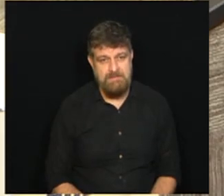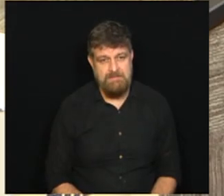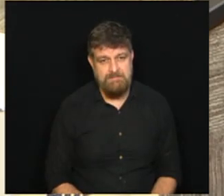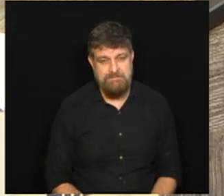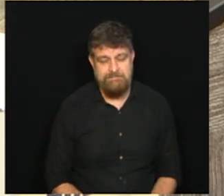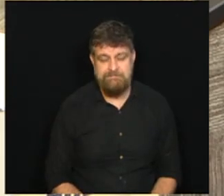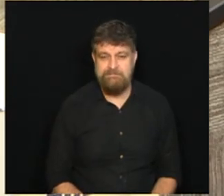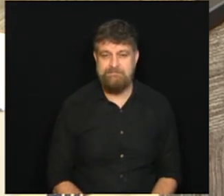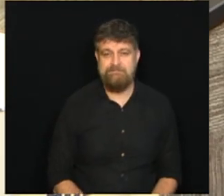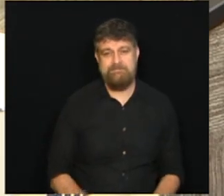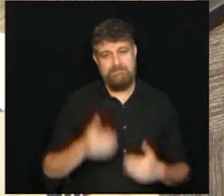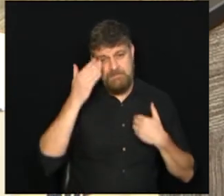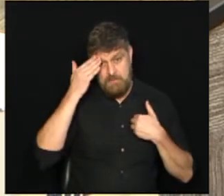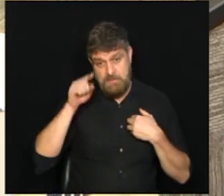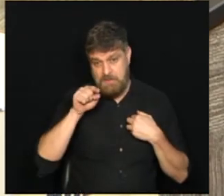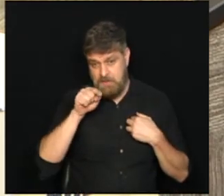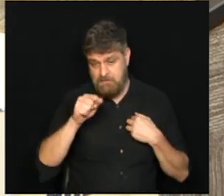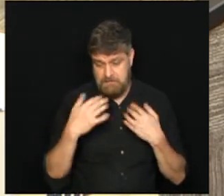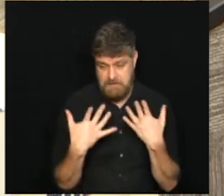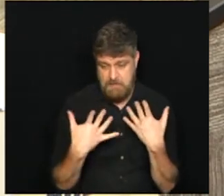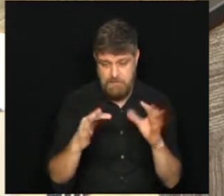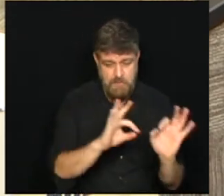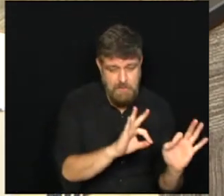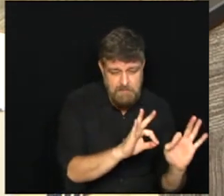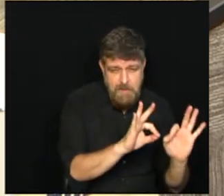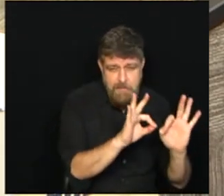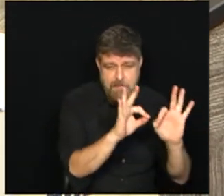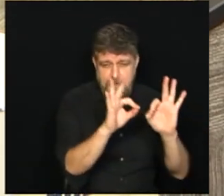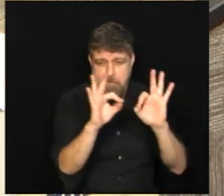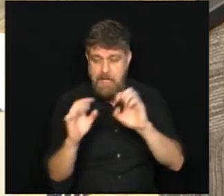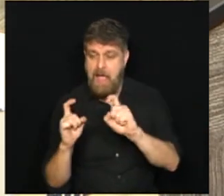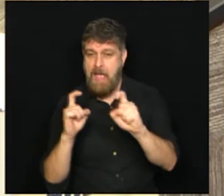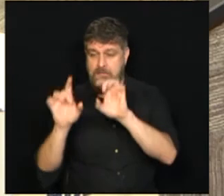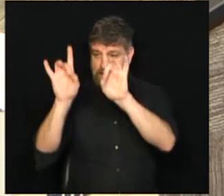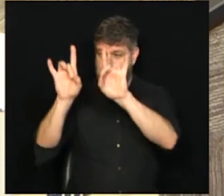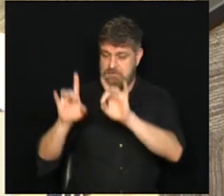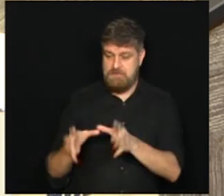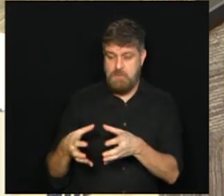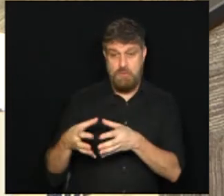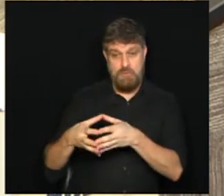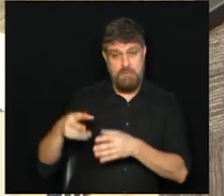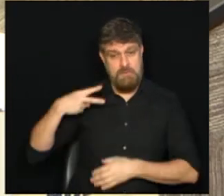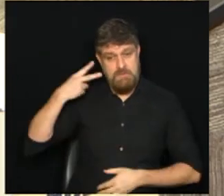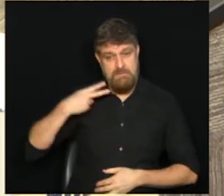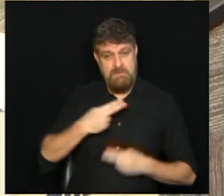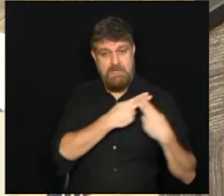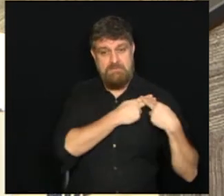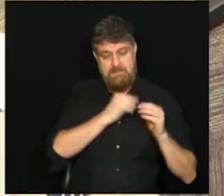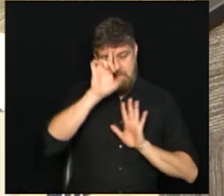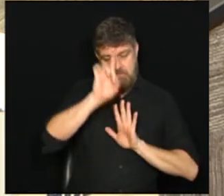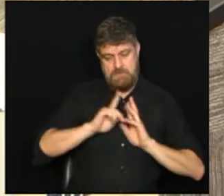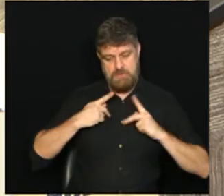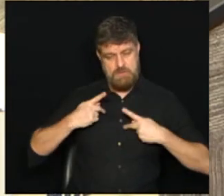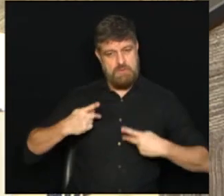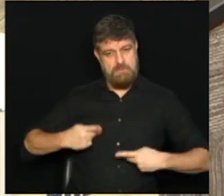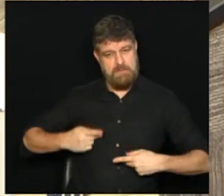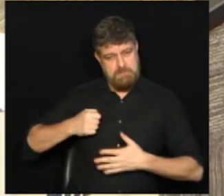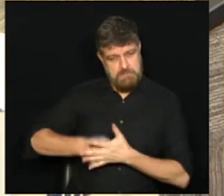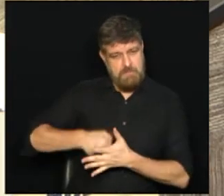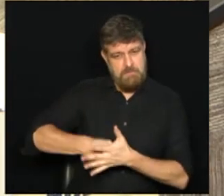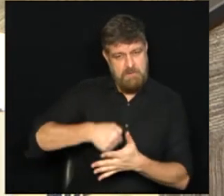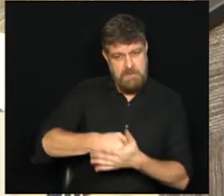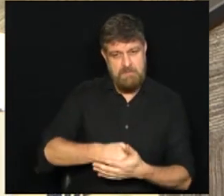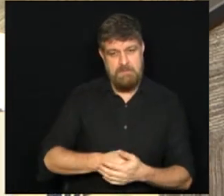Tá muito bem, muito obrigado para você que acompanhou a reunião extraordinária da Comissão de Defesa dos Direitos Humanos